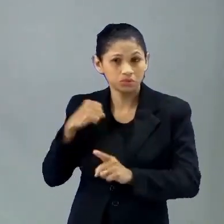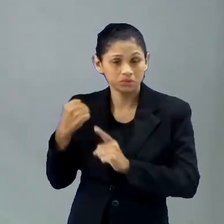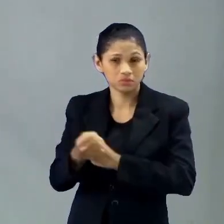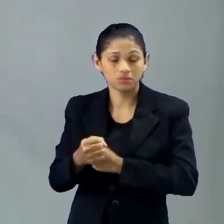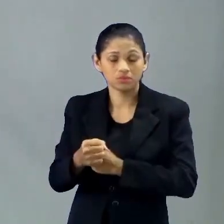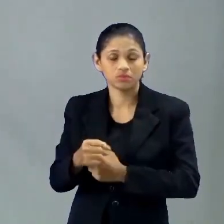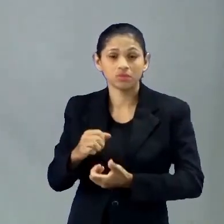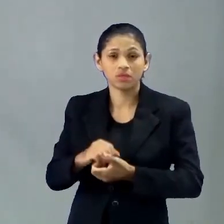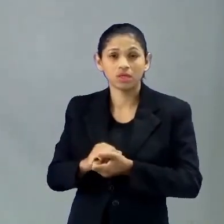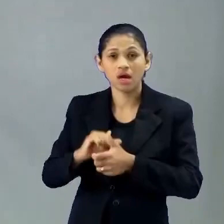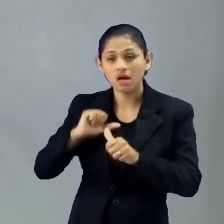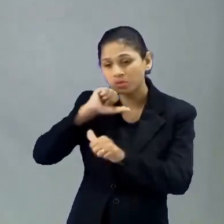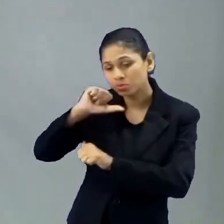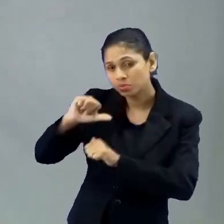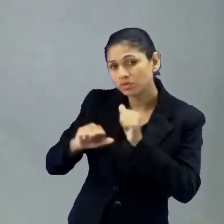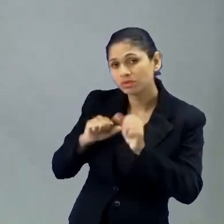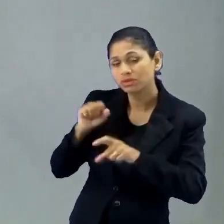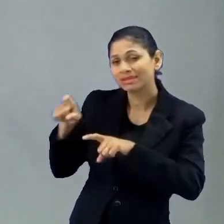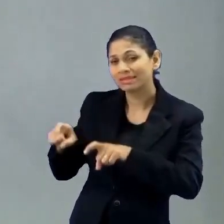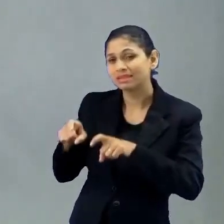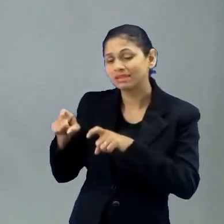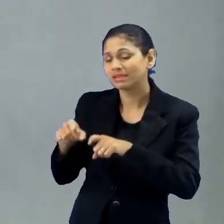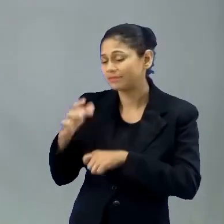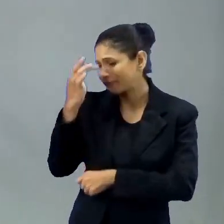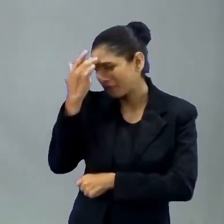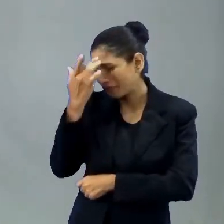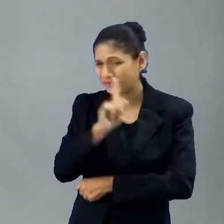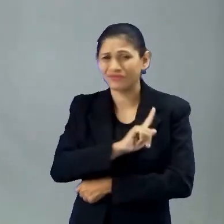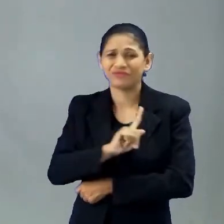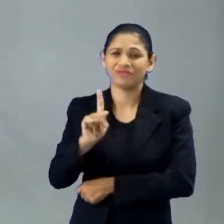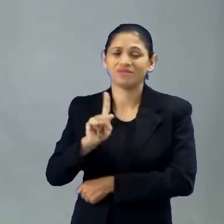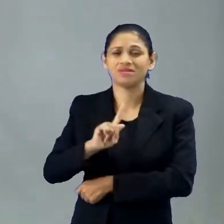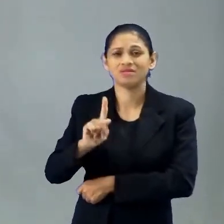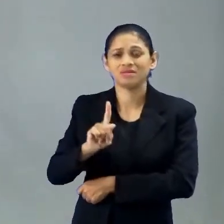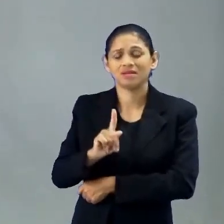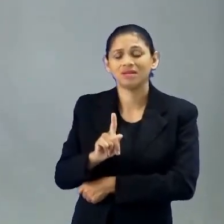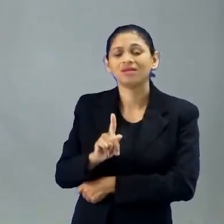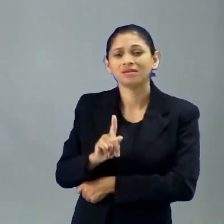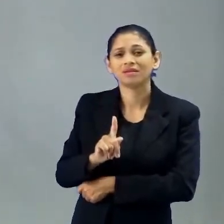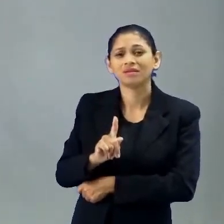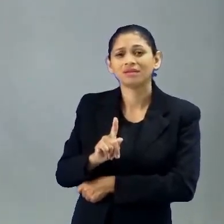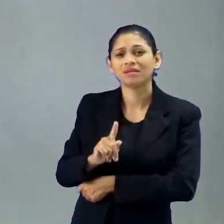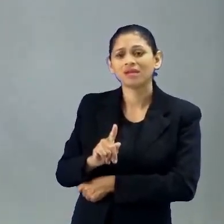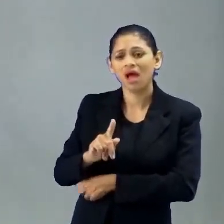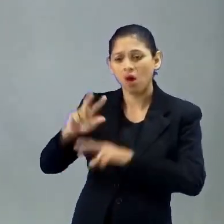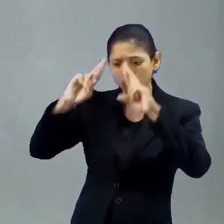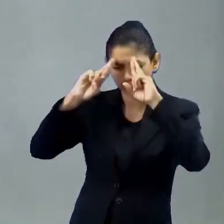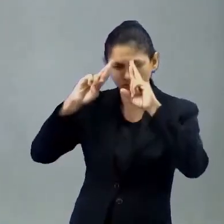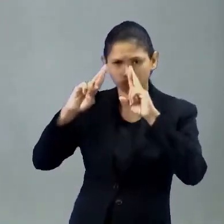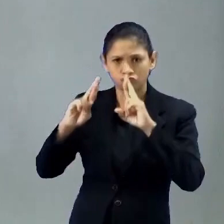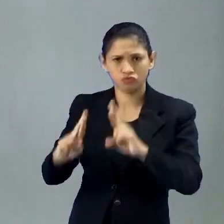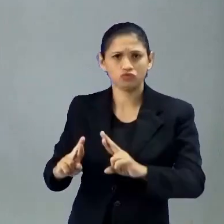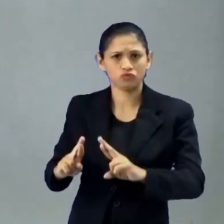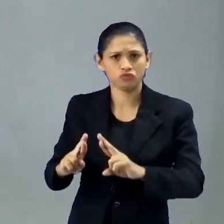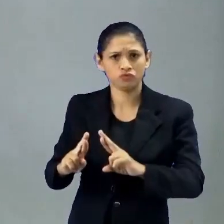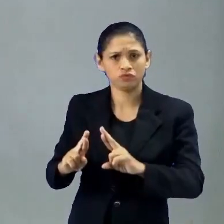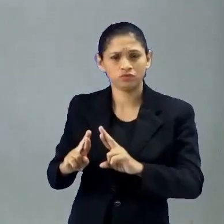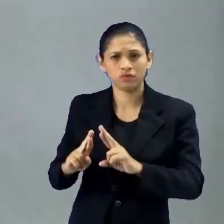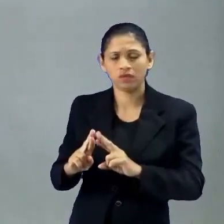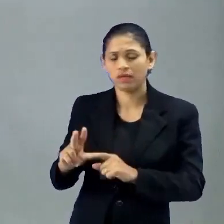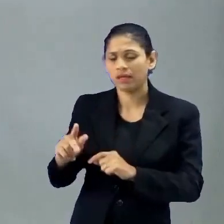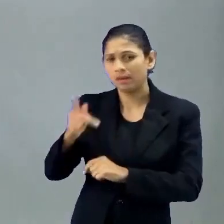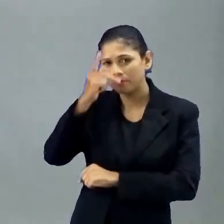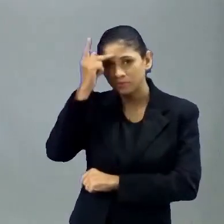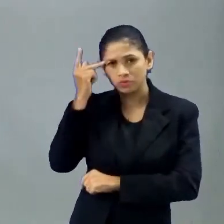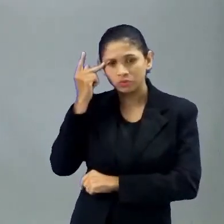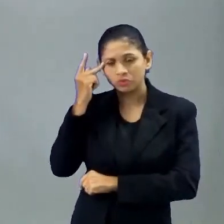É claro que o proprietário de terra, ele não quer que a sua posse ela seja redistribuída, ele